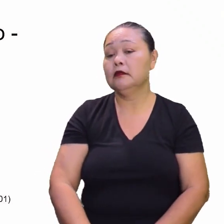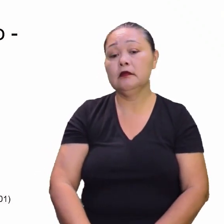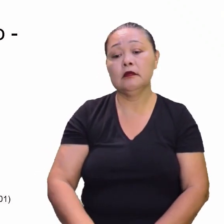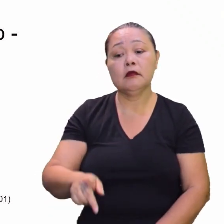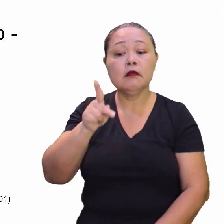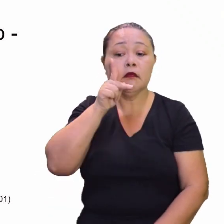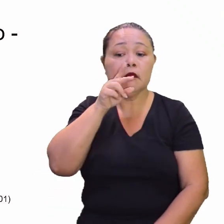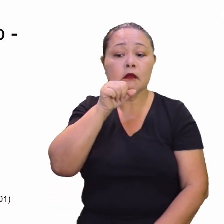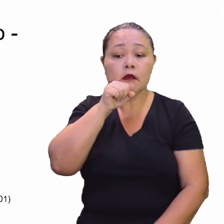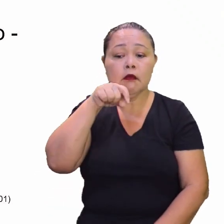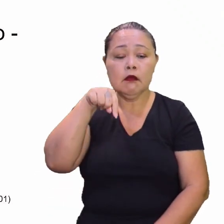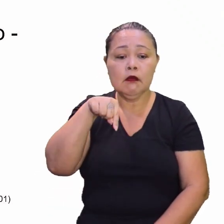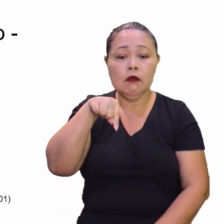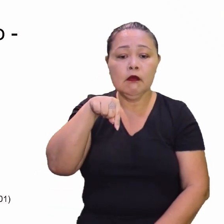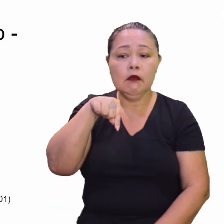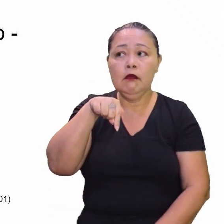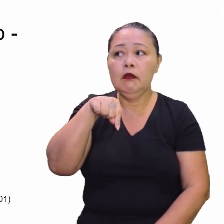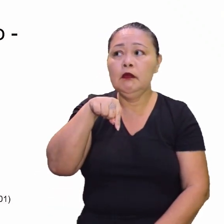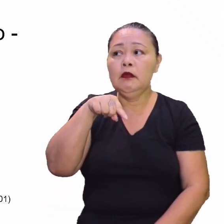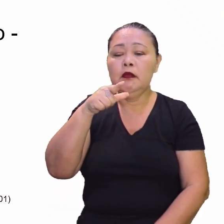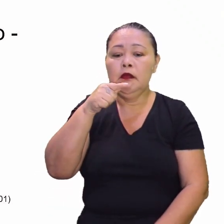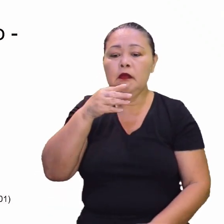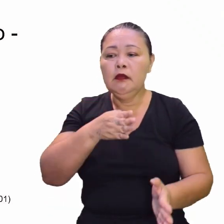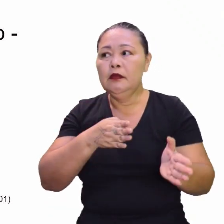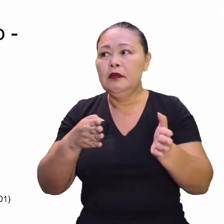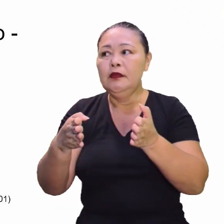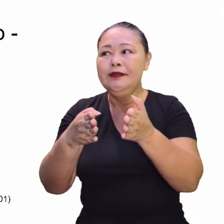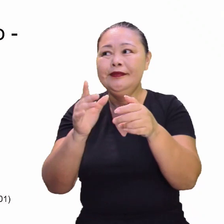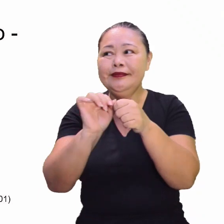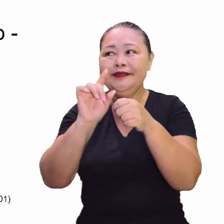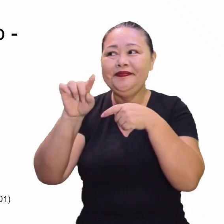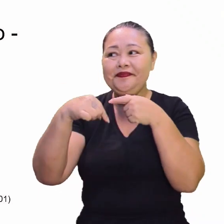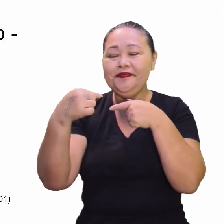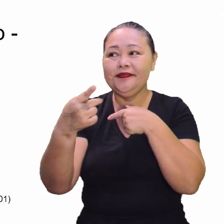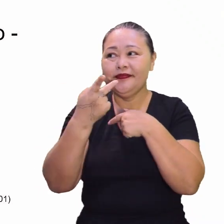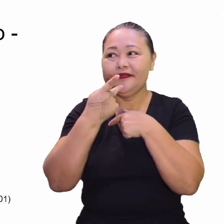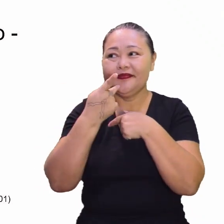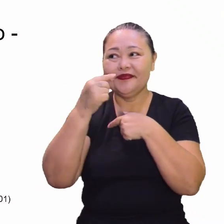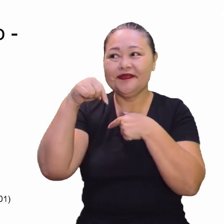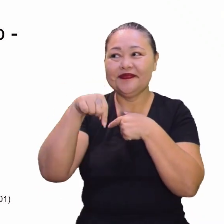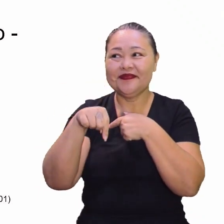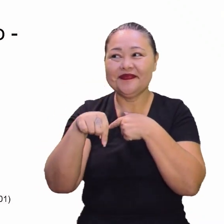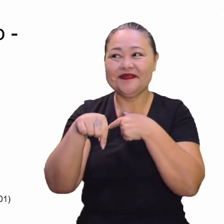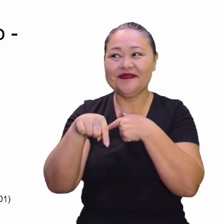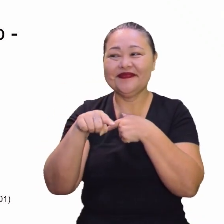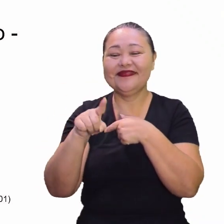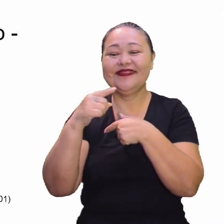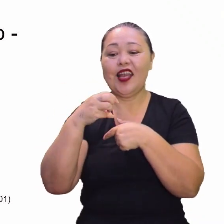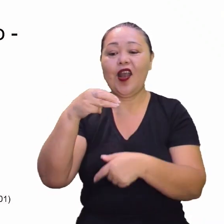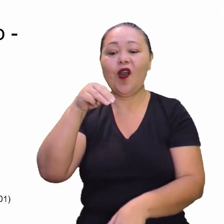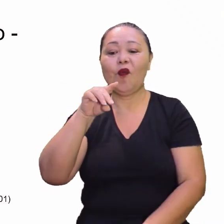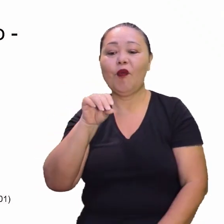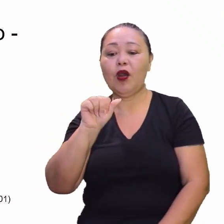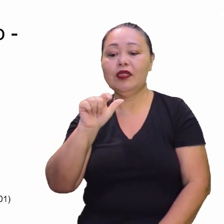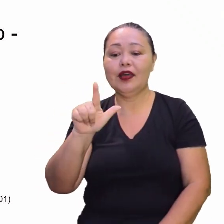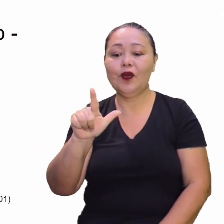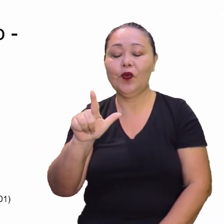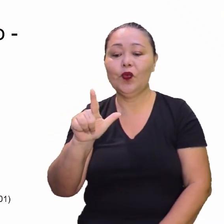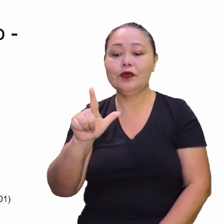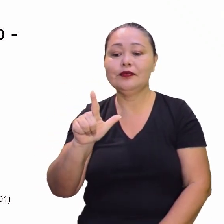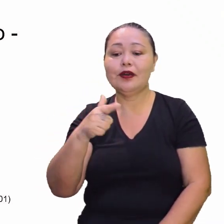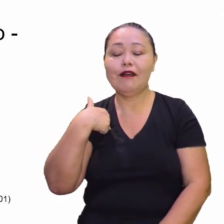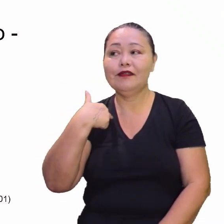Sai daqui de Porto Velho, essa hidrovia. Como o Rogério falou, é um modal que